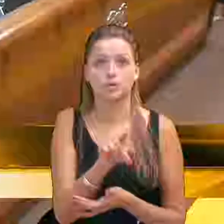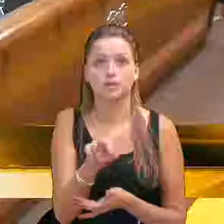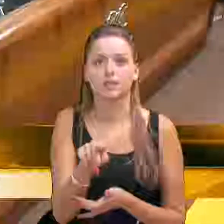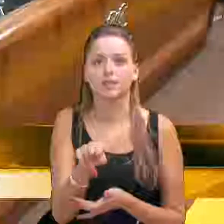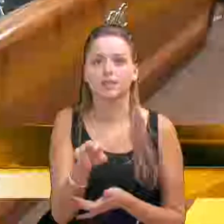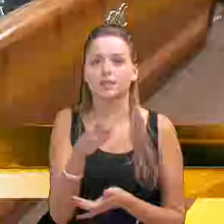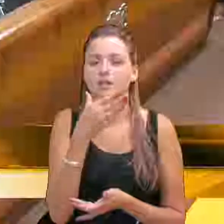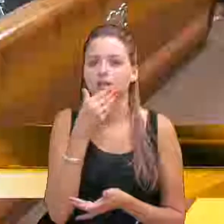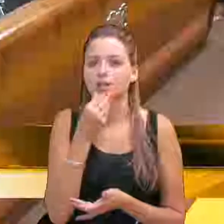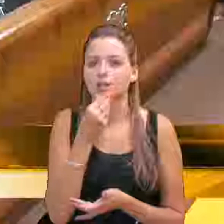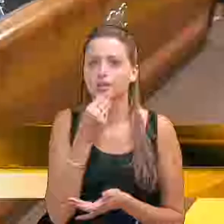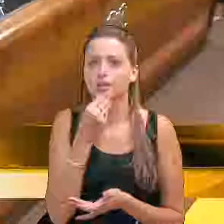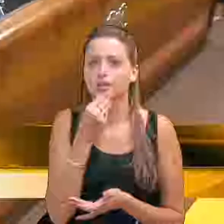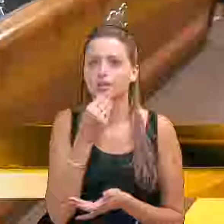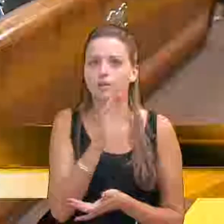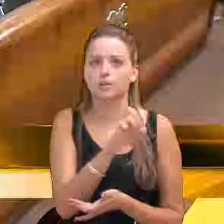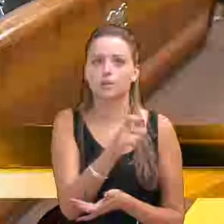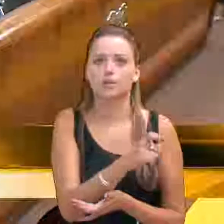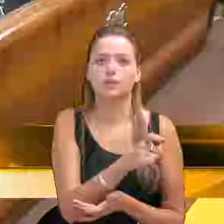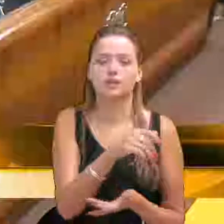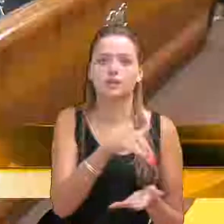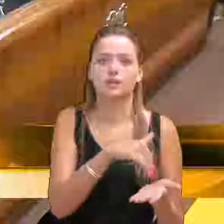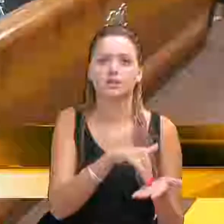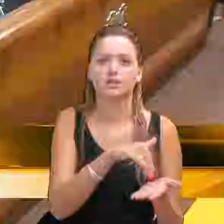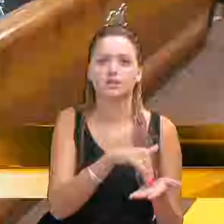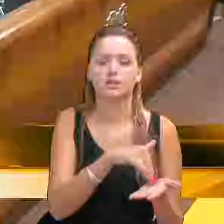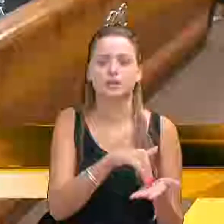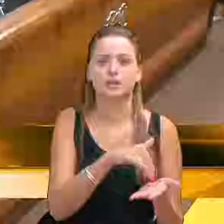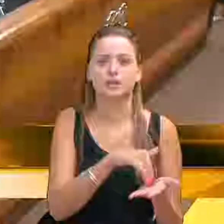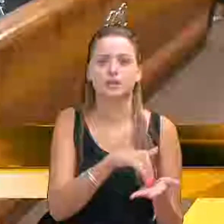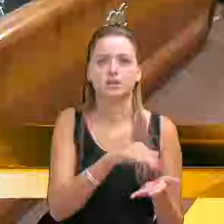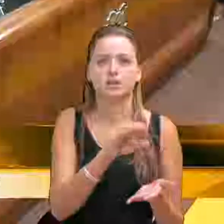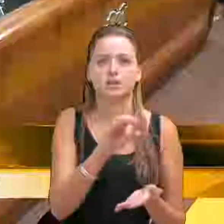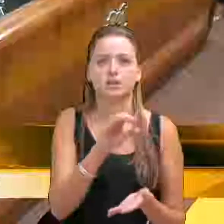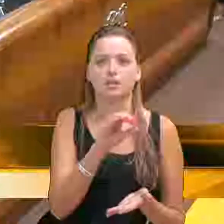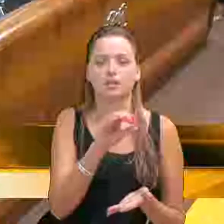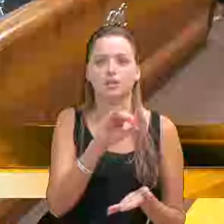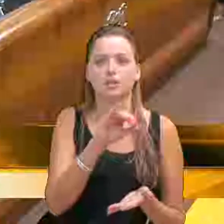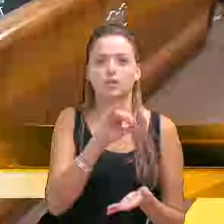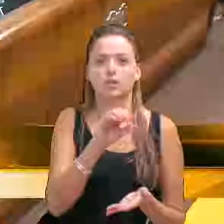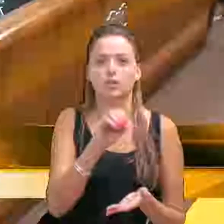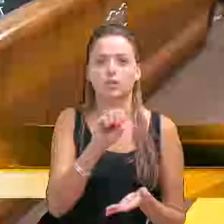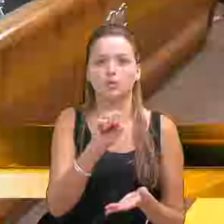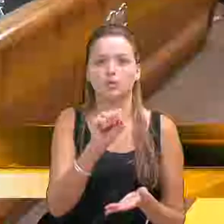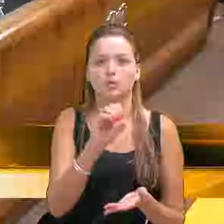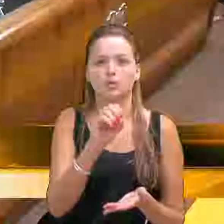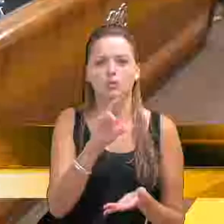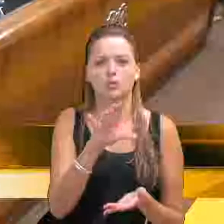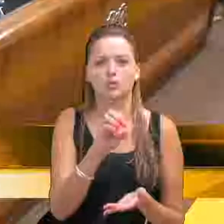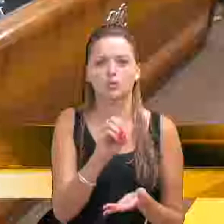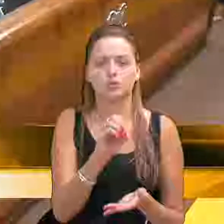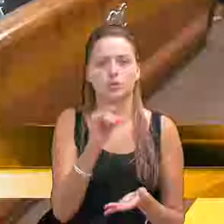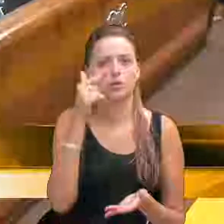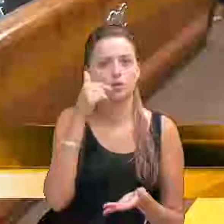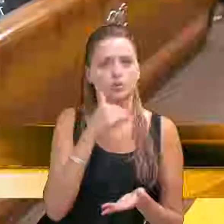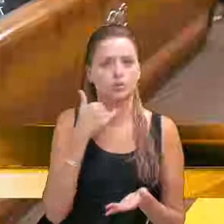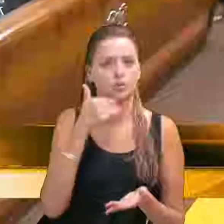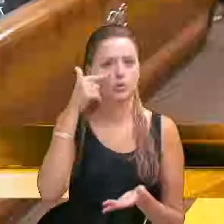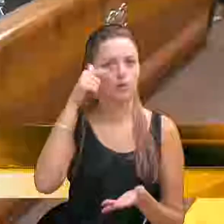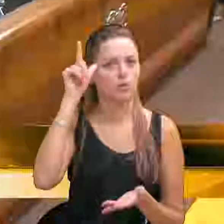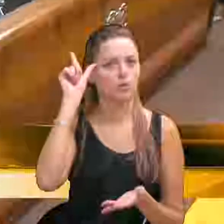do ex-secretário municipal João Osório Martins, né, que faleceu ontem, está